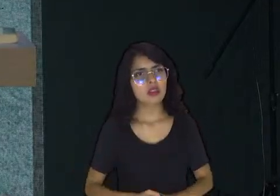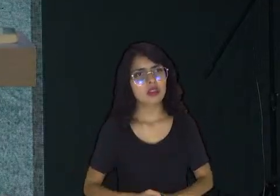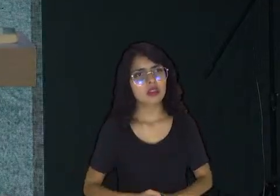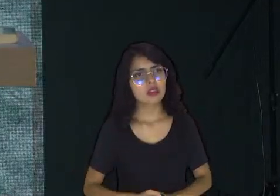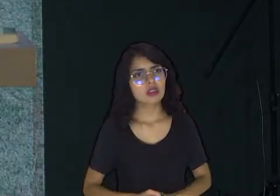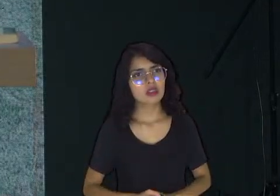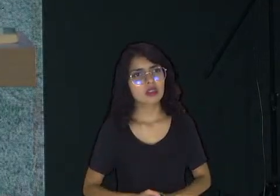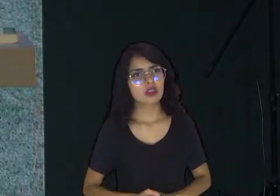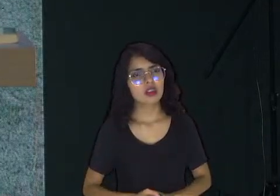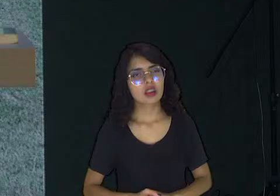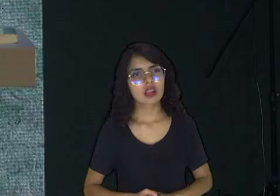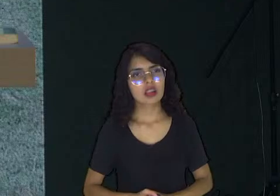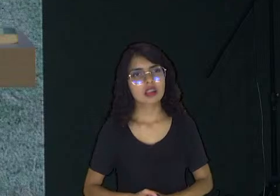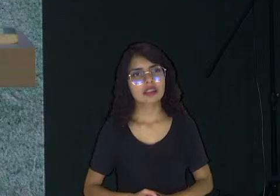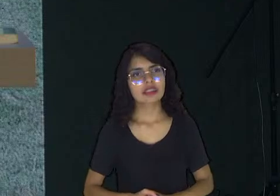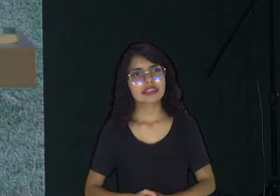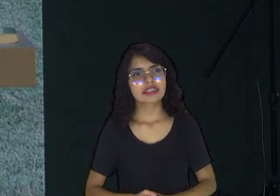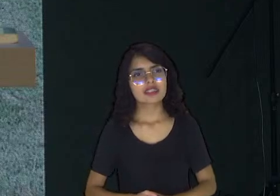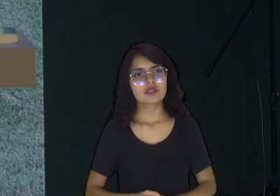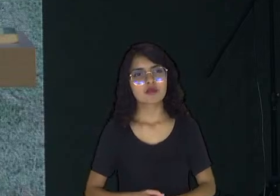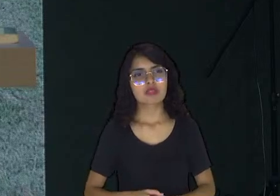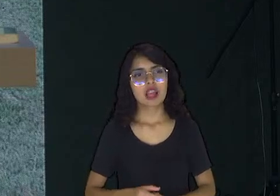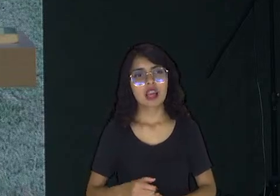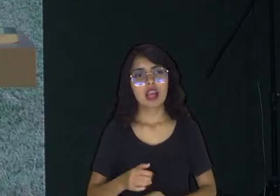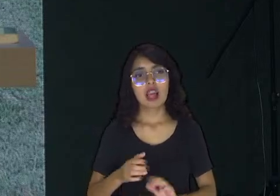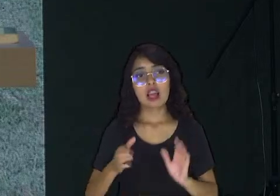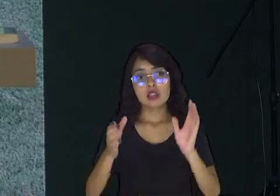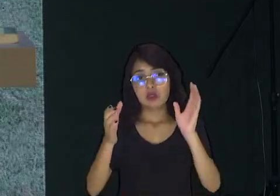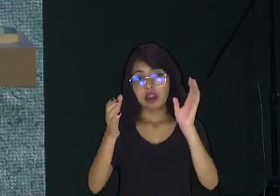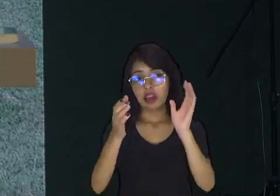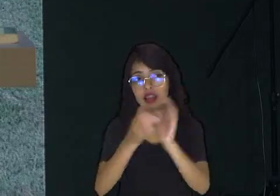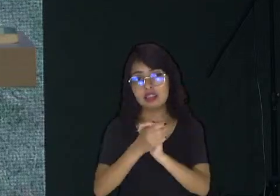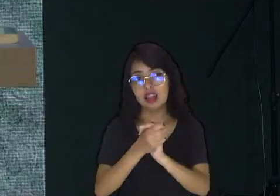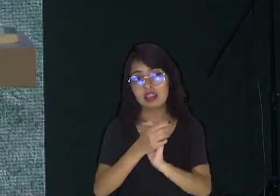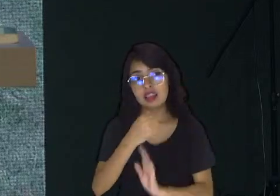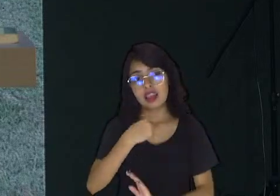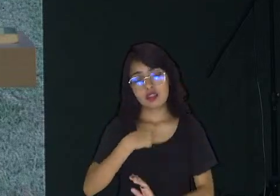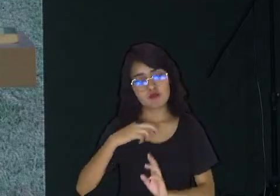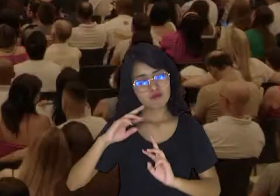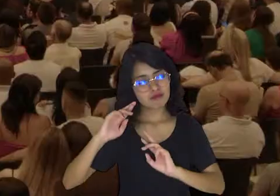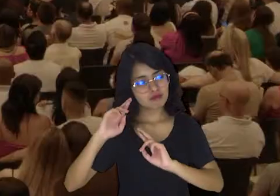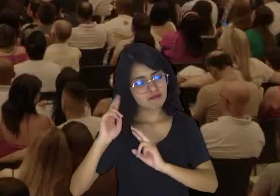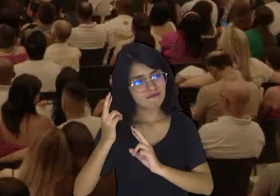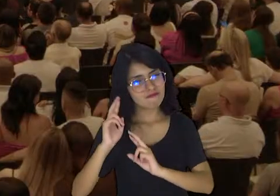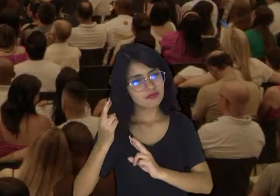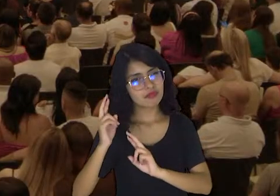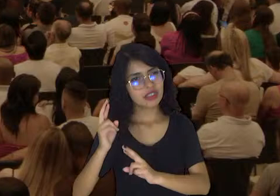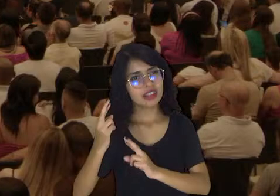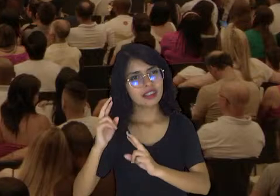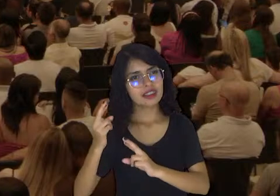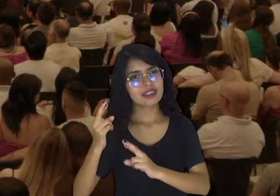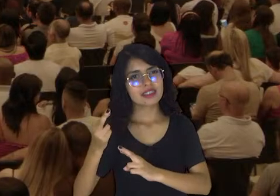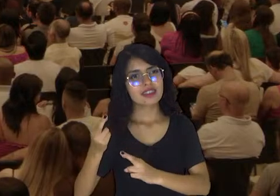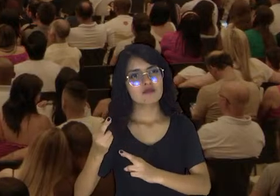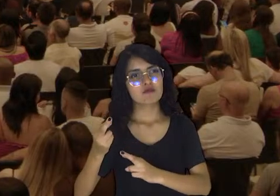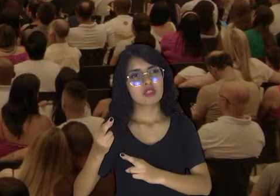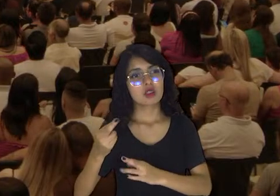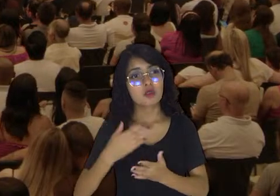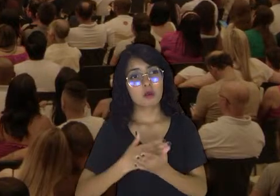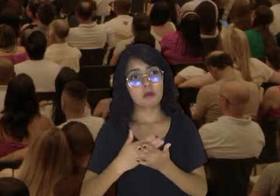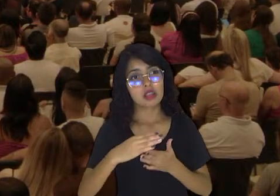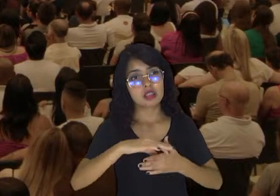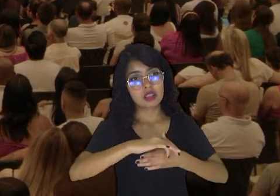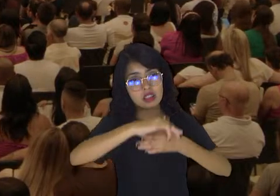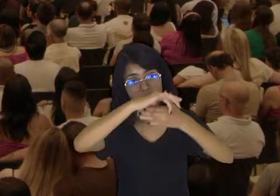Esse aqui também é meu primo natalino. Eu tenho grande esperança que ele e a esposa, estamos trabalhando para